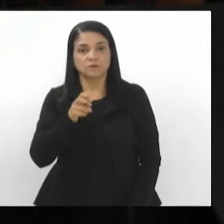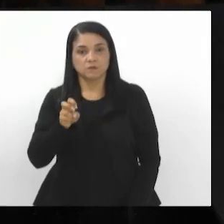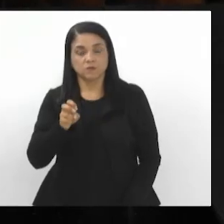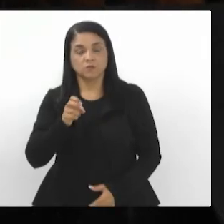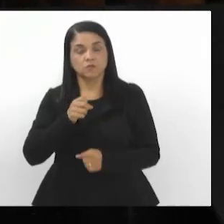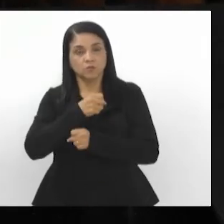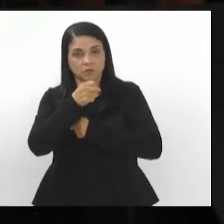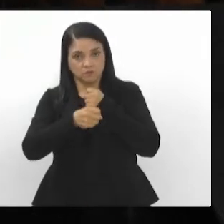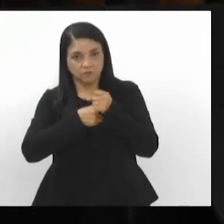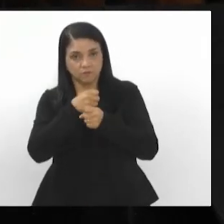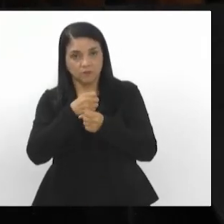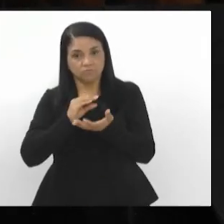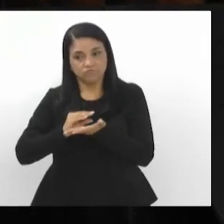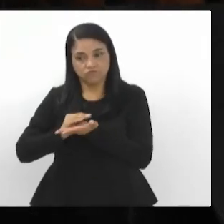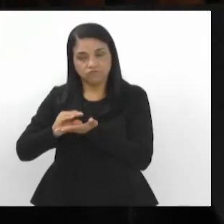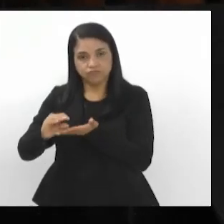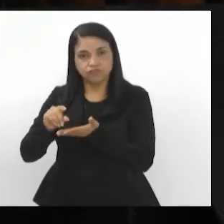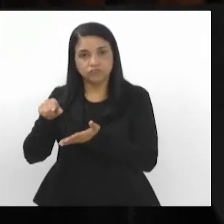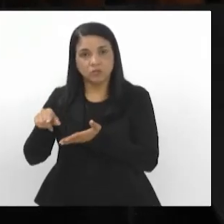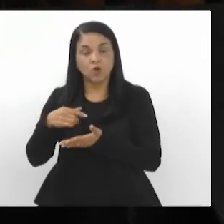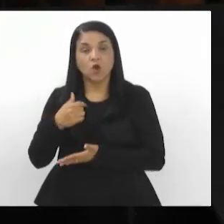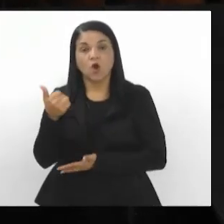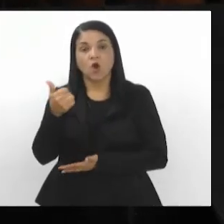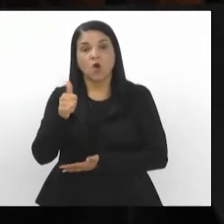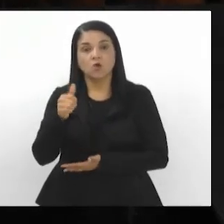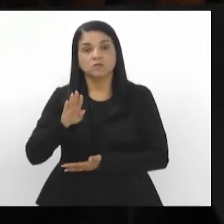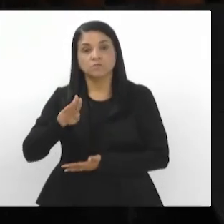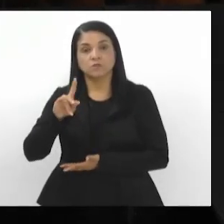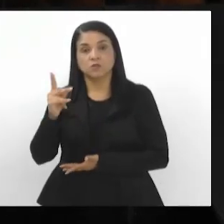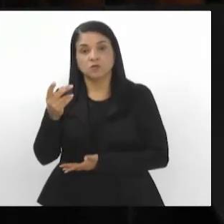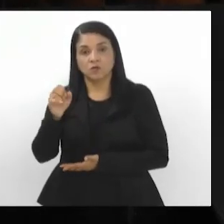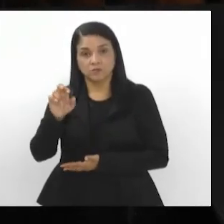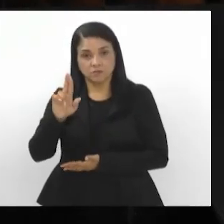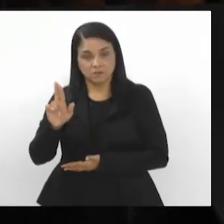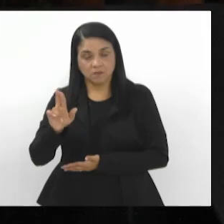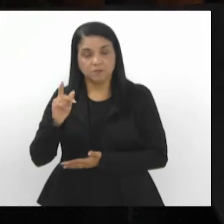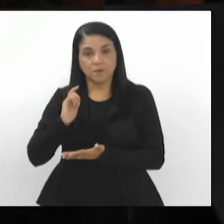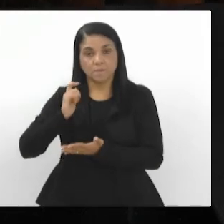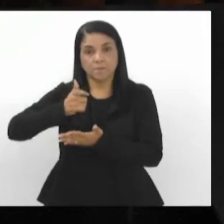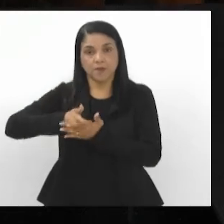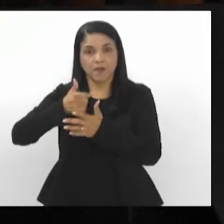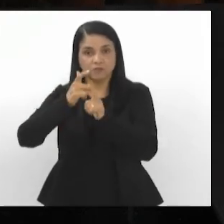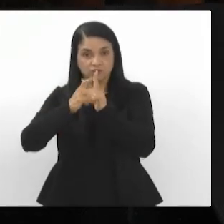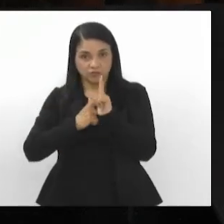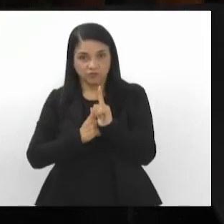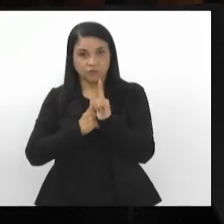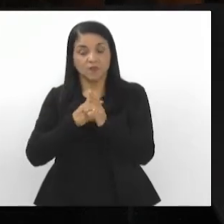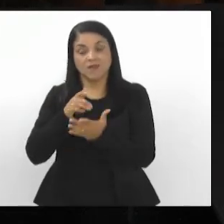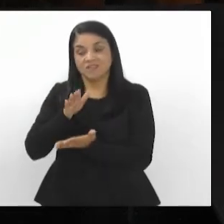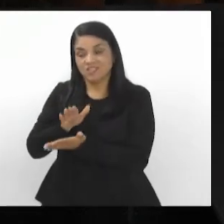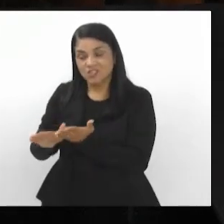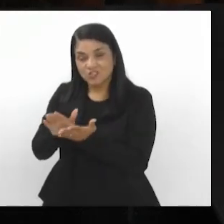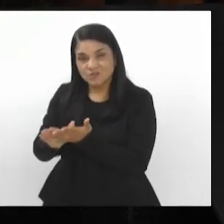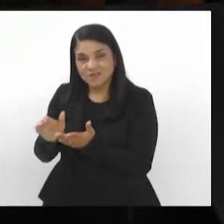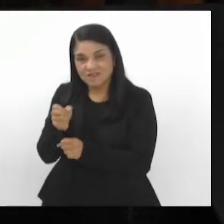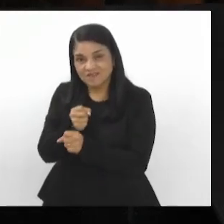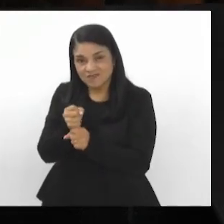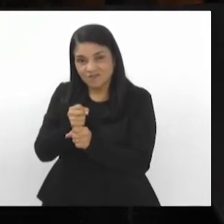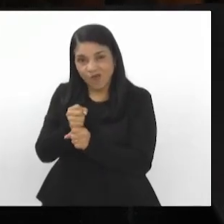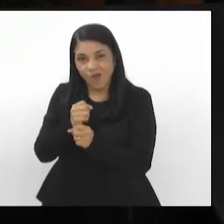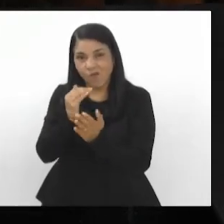destinaremos do recurso quase 11 bilhões para pagamento dessa dívida. Essa despesa anual